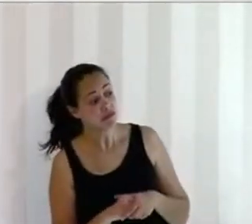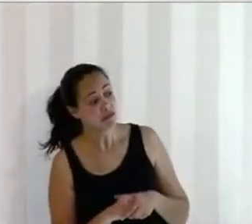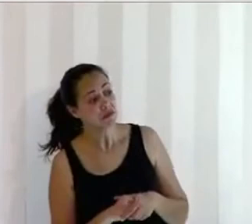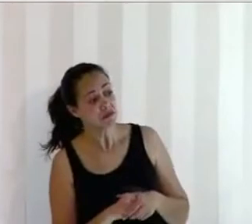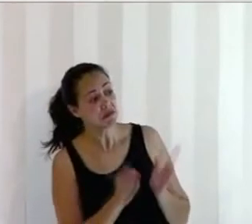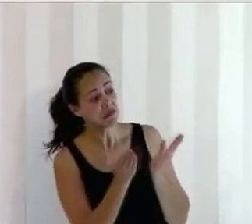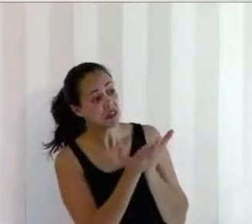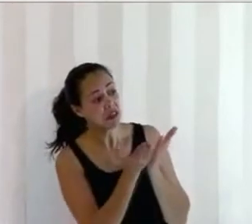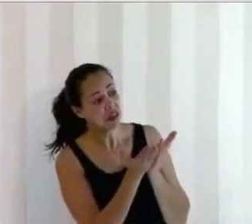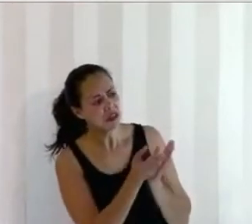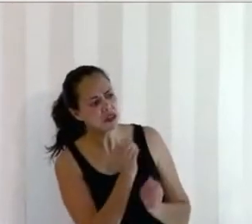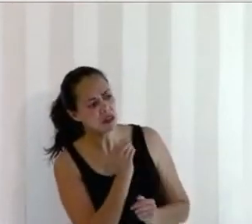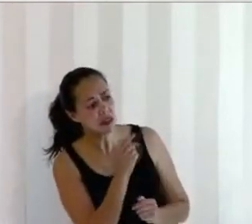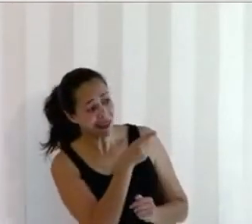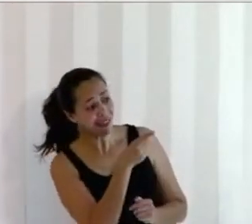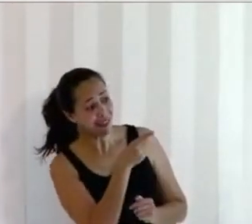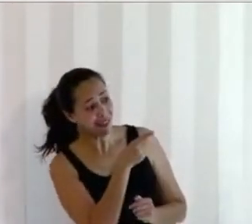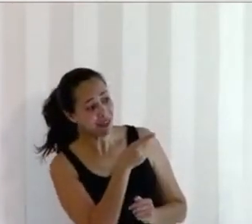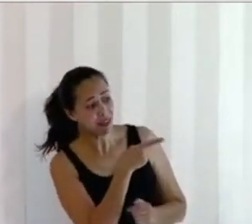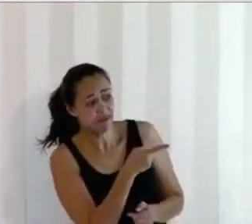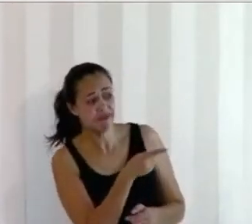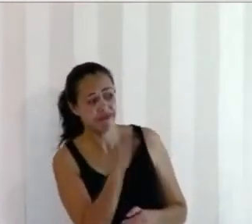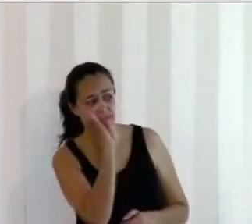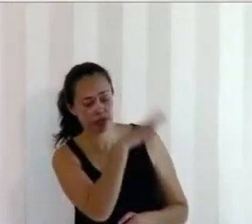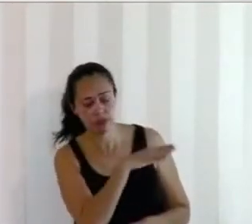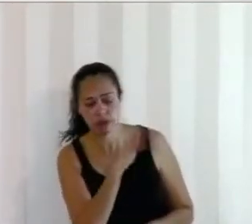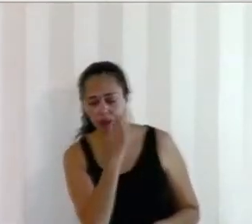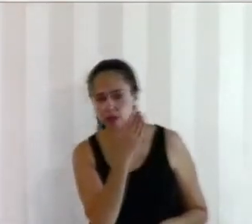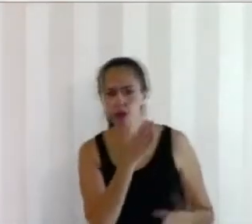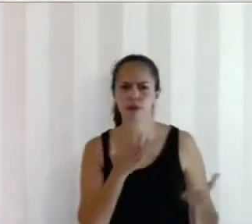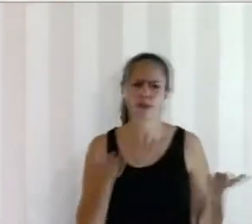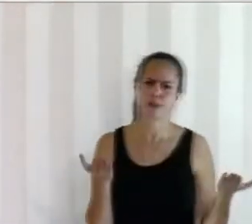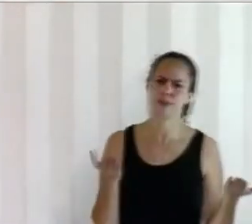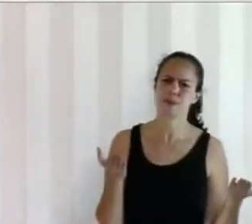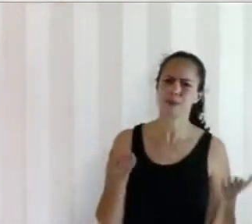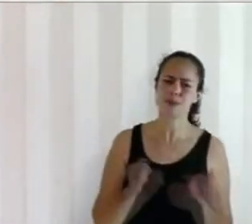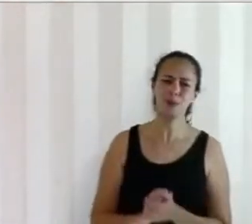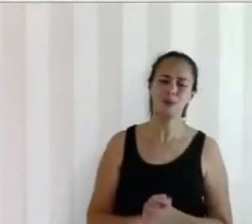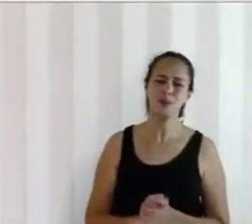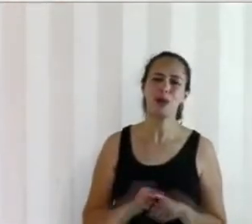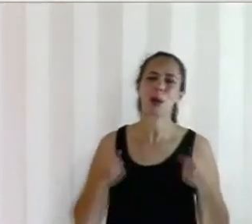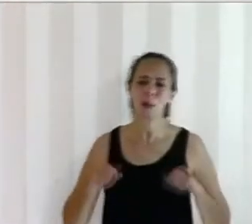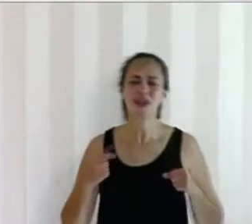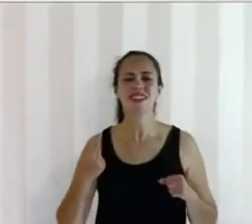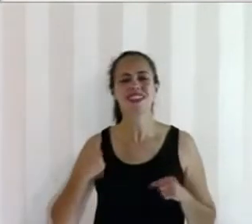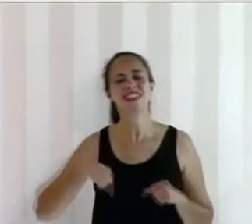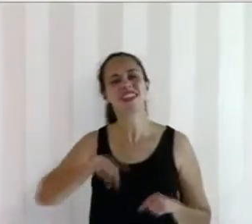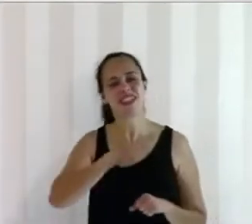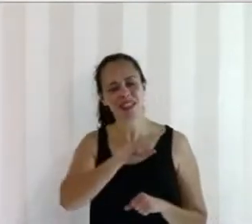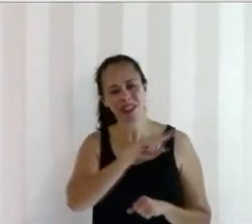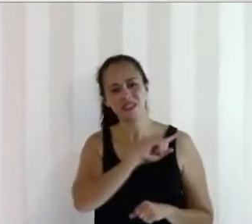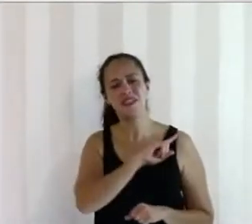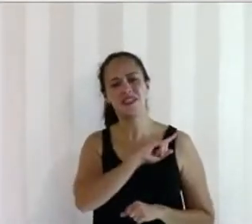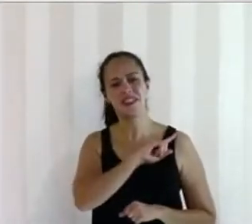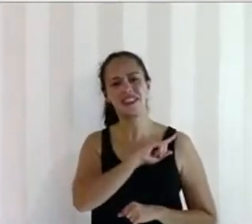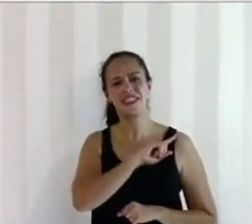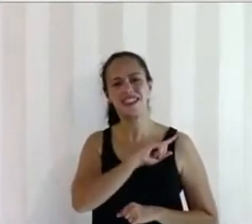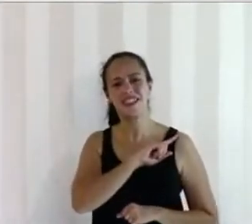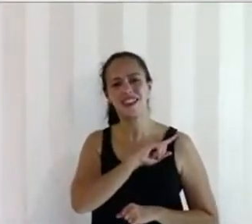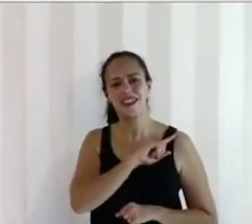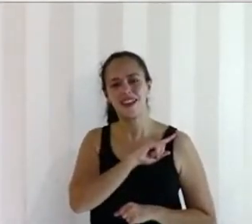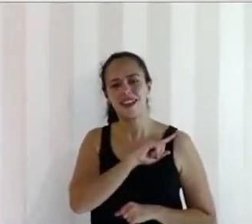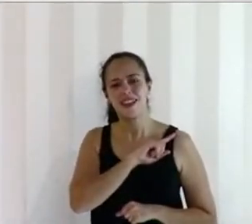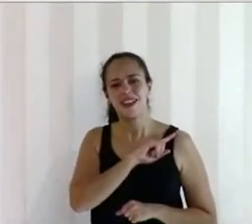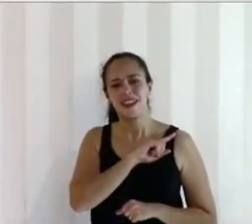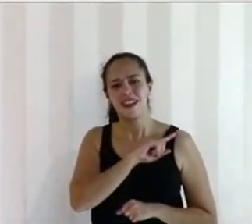Porque os fariseus aparentavam uma coisa, Jesus diz, eu conheço vocês. Vocês são muito bem externamente, eu conheço